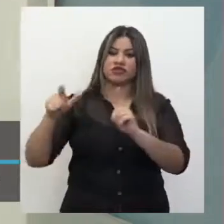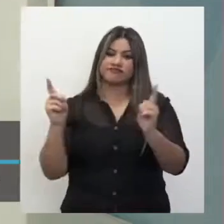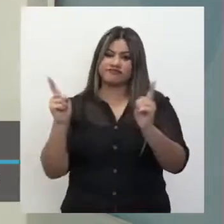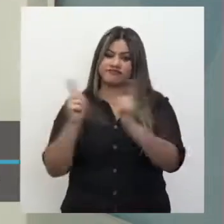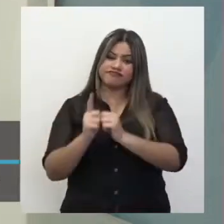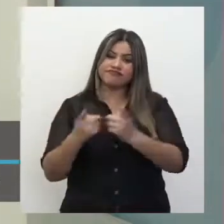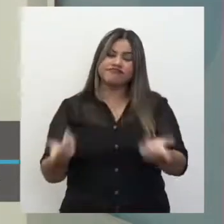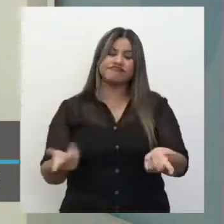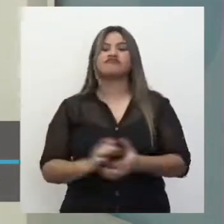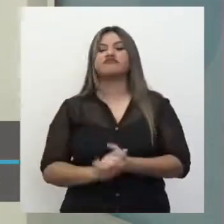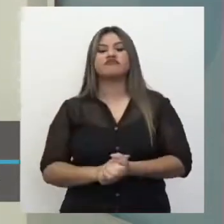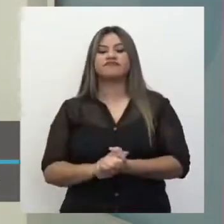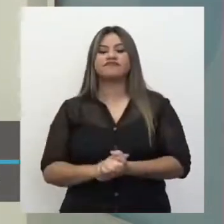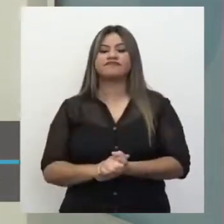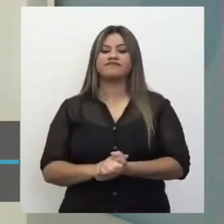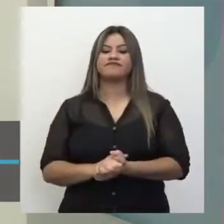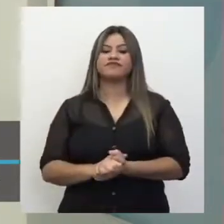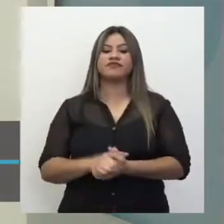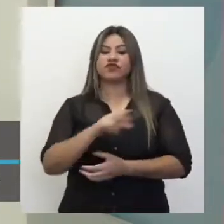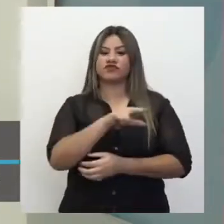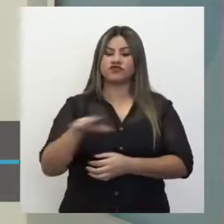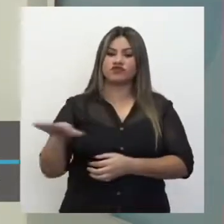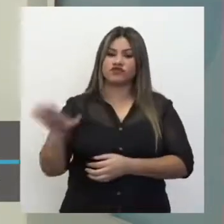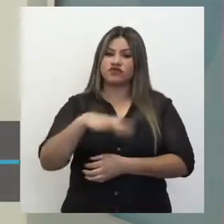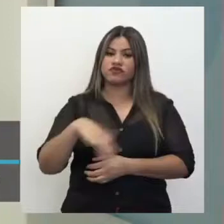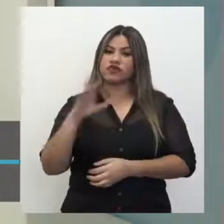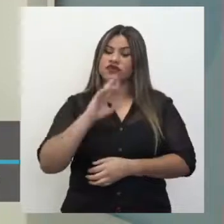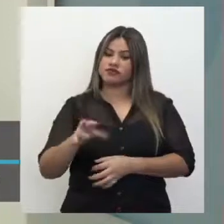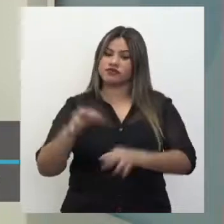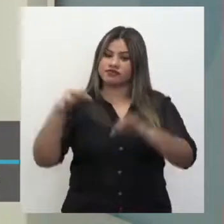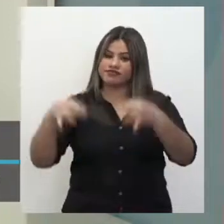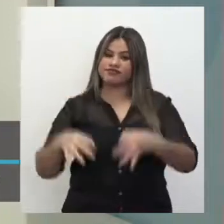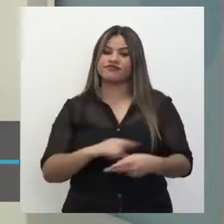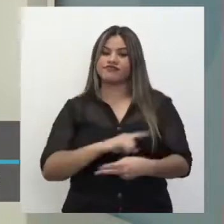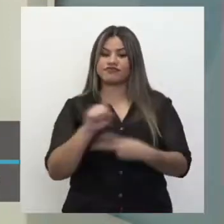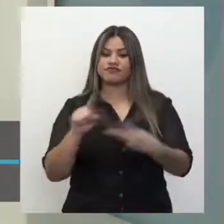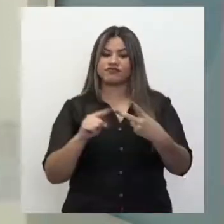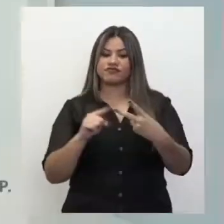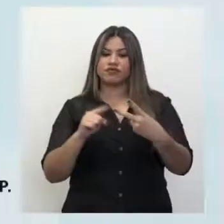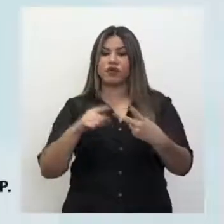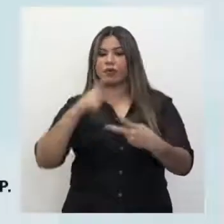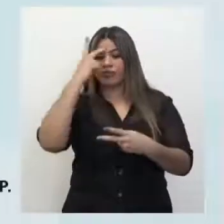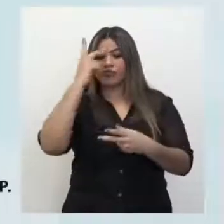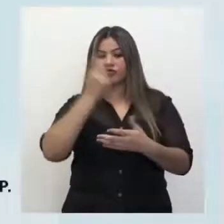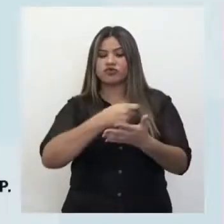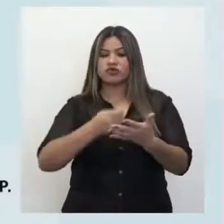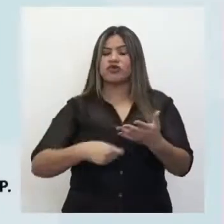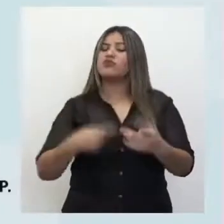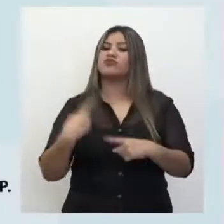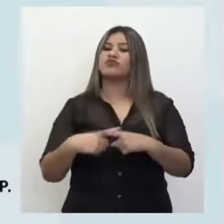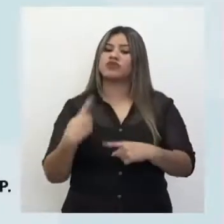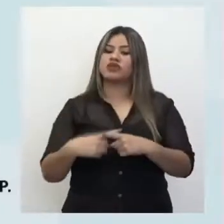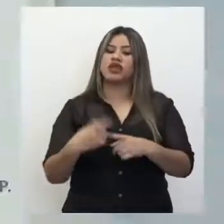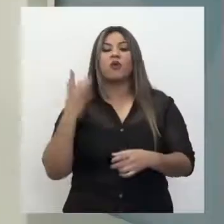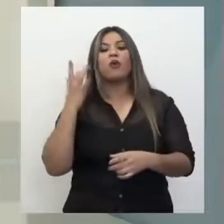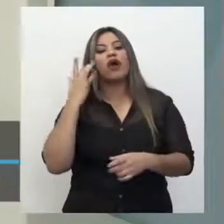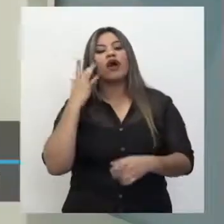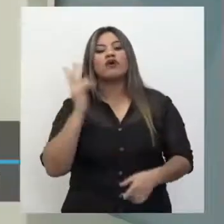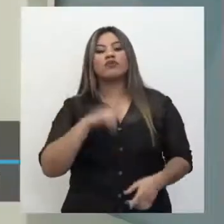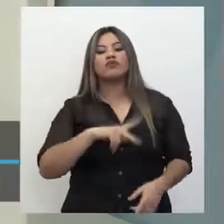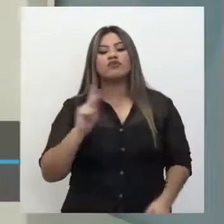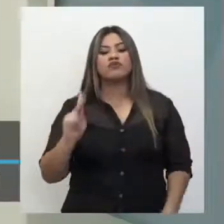mesmo que vocês estão colocando, certíssimo, certo? A outra questão era porque alguém escreve um conto, aí eu acredito que aquele